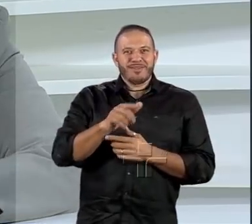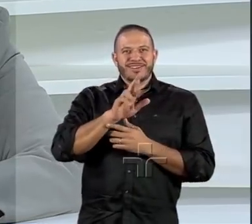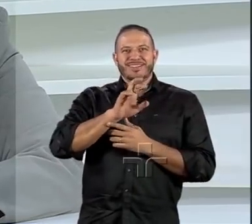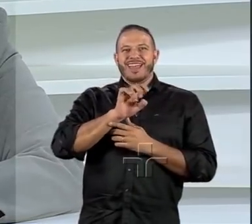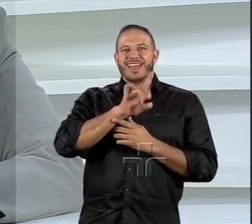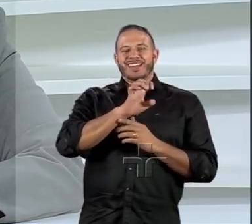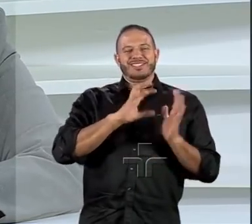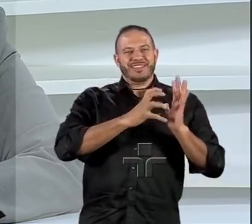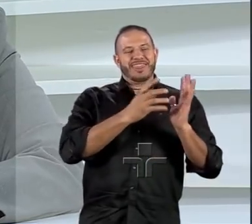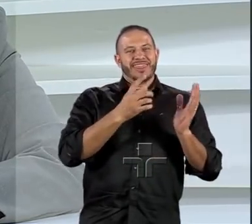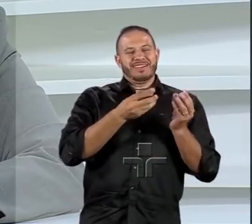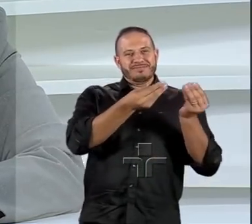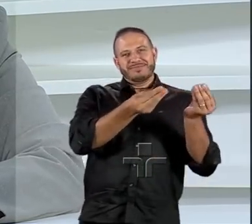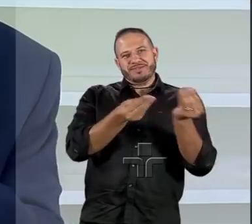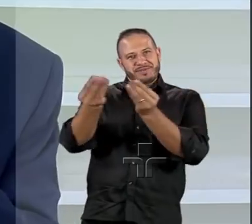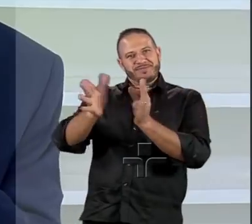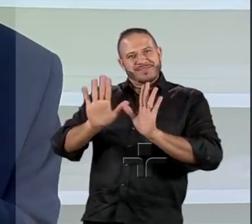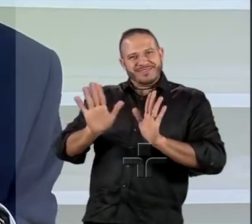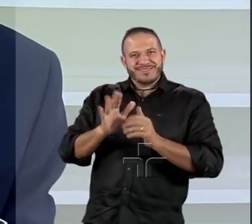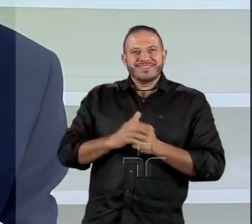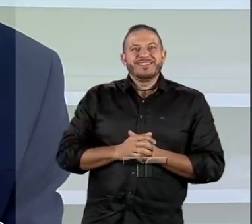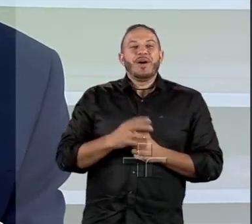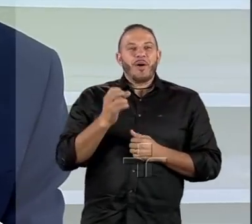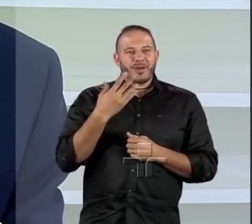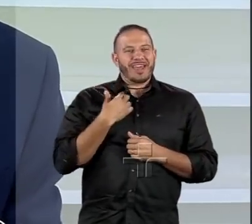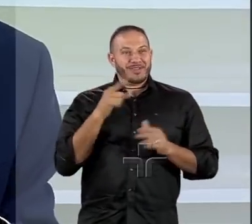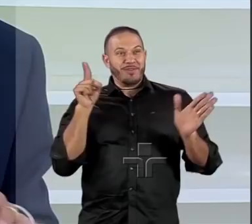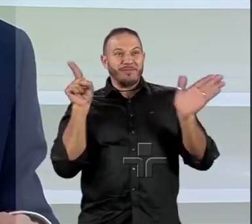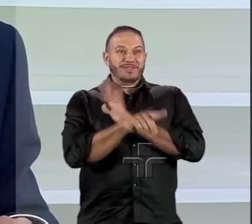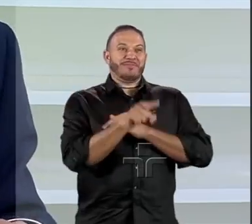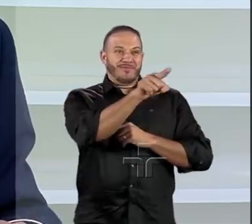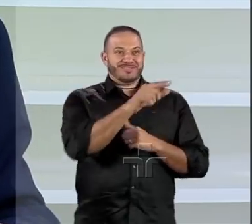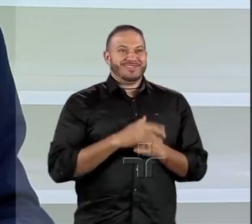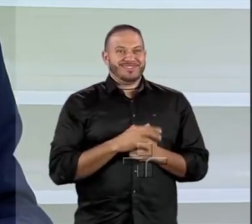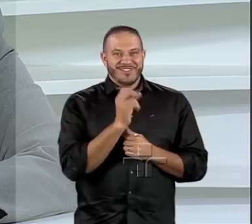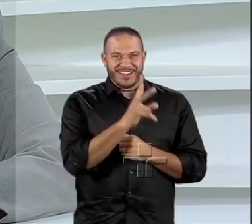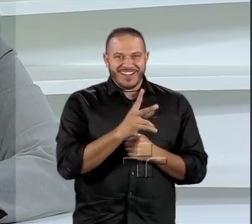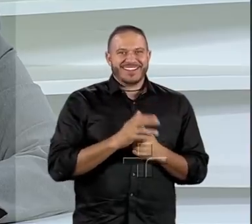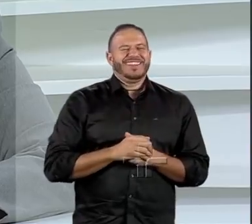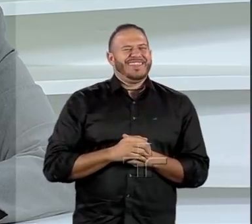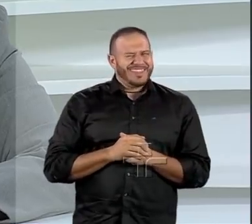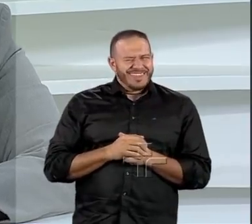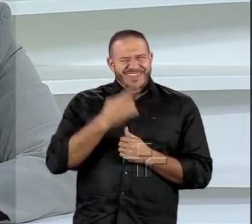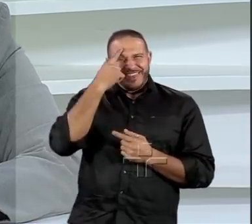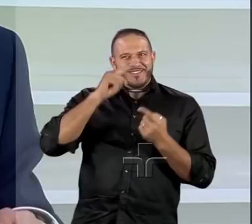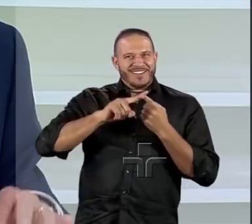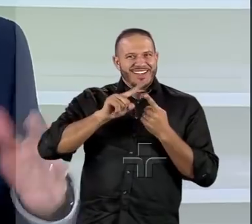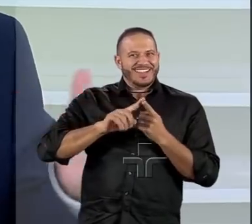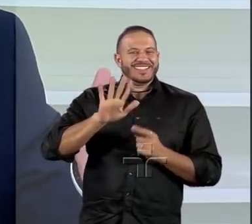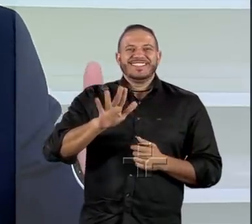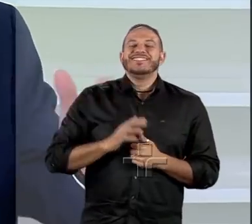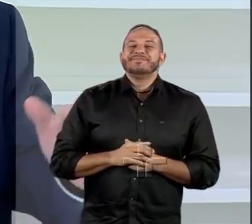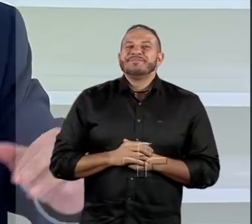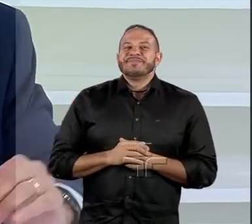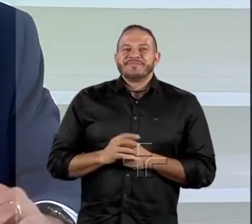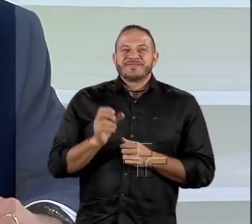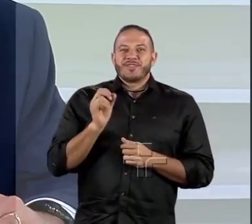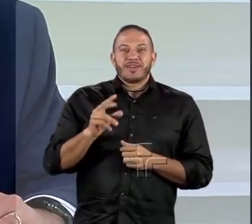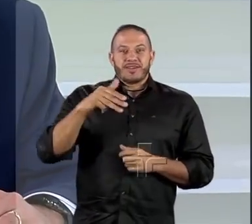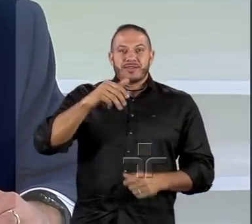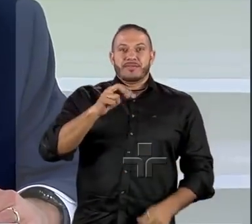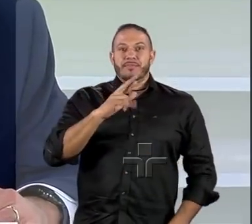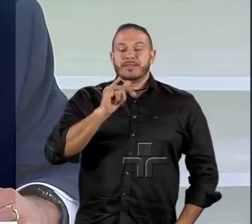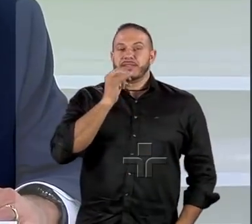Pois é. Depois da rede, então, eu vou te fazer a pergunta. a vingança. Márcia, nós falamos